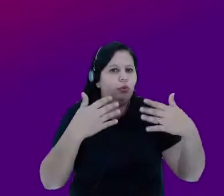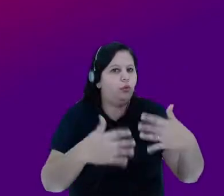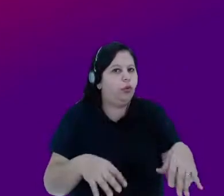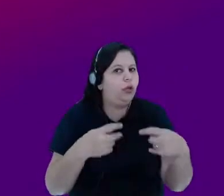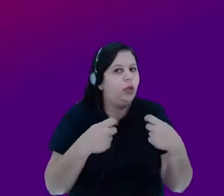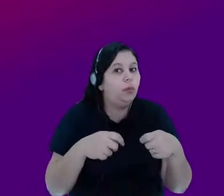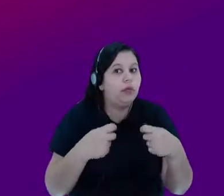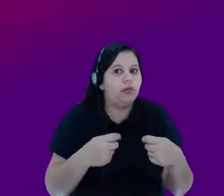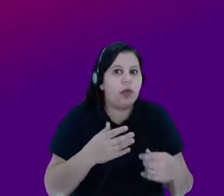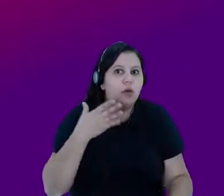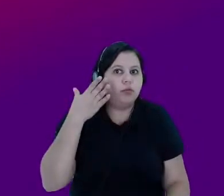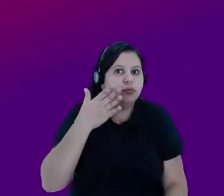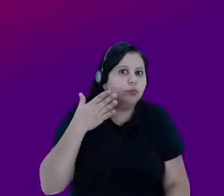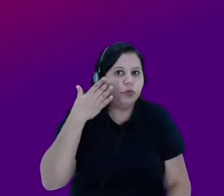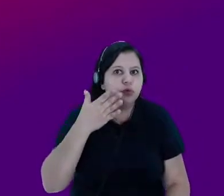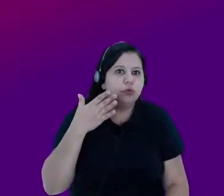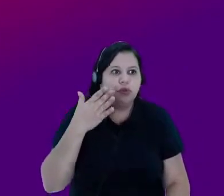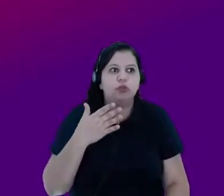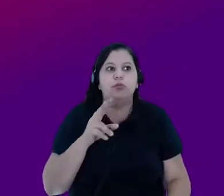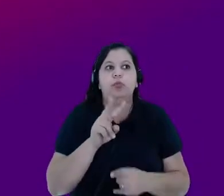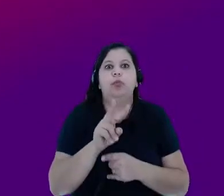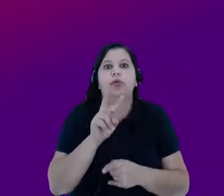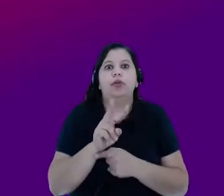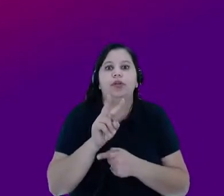proteção quando isso sequer era